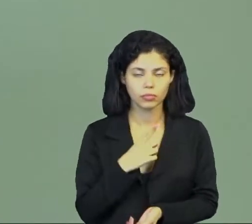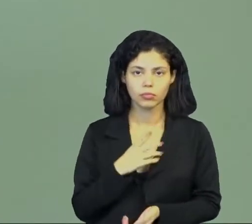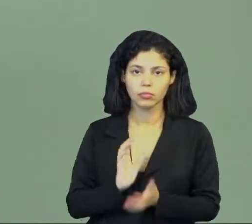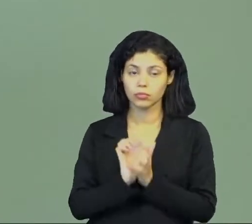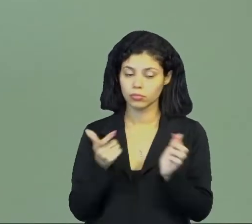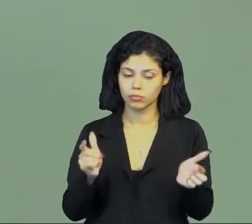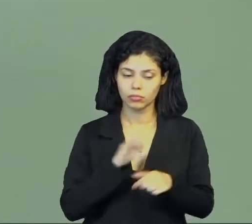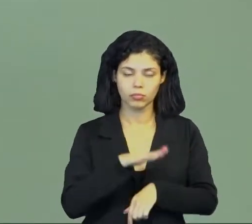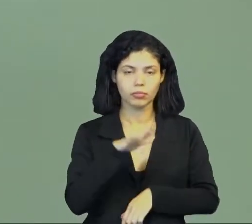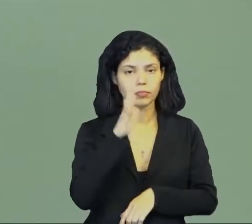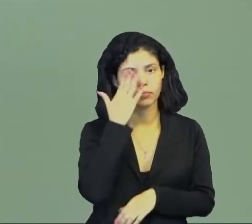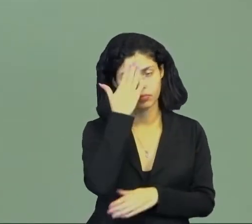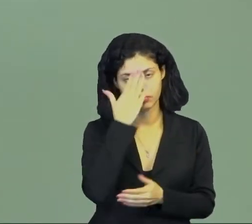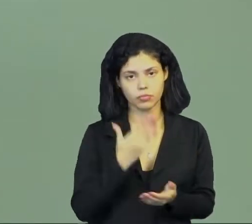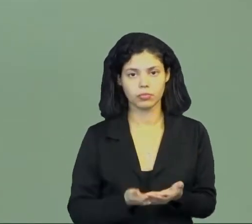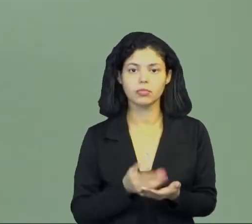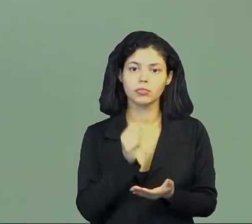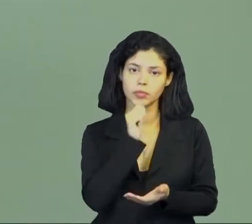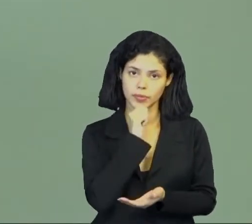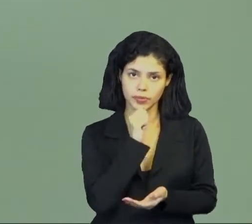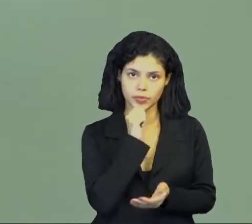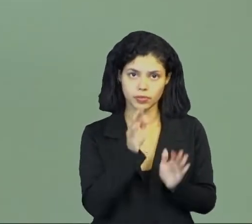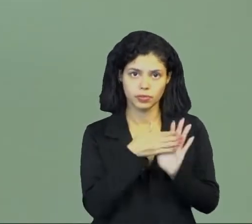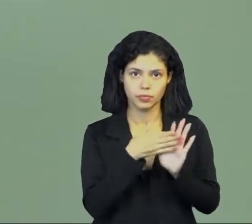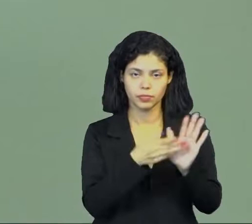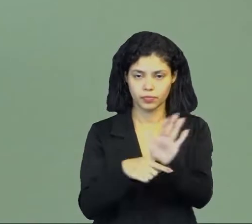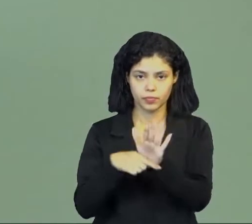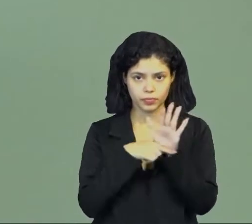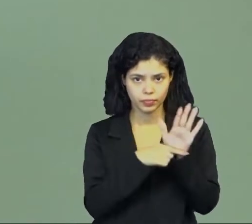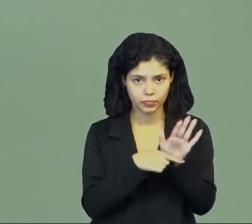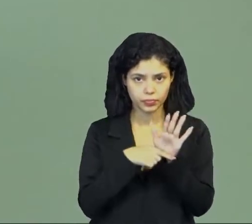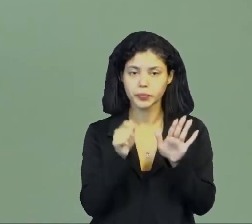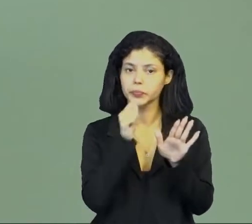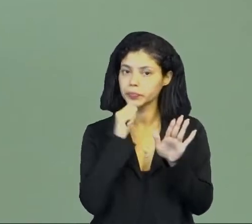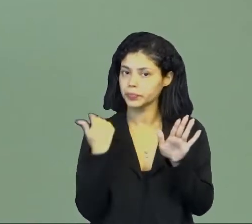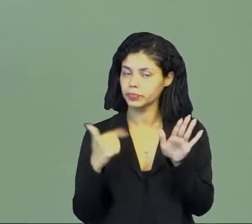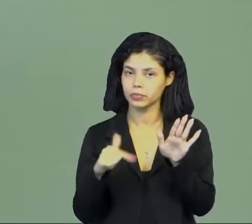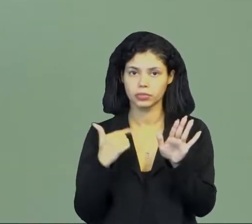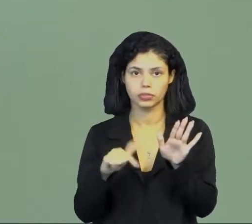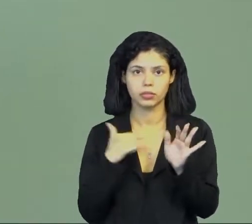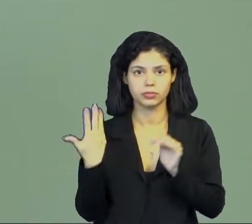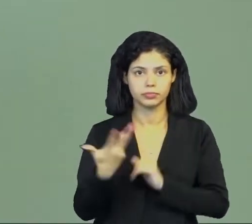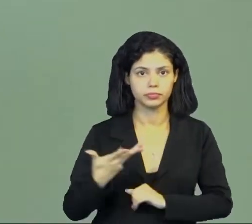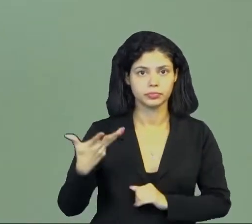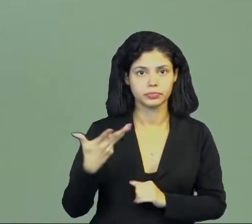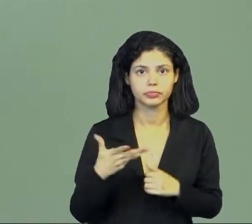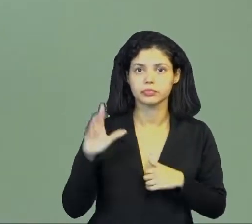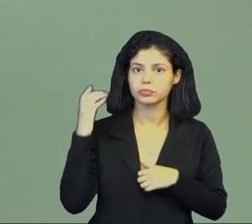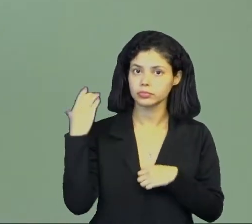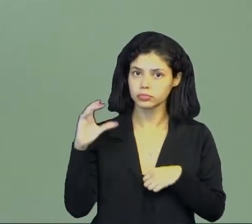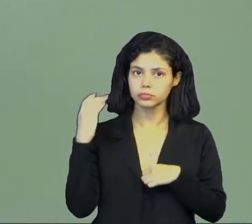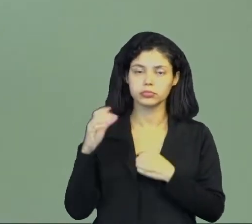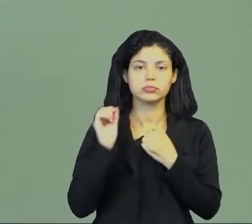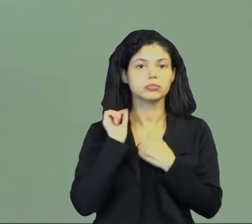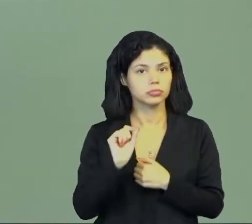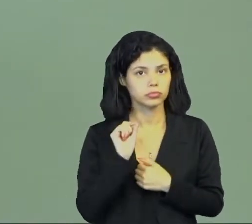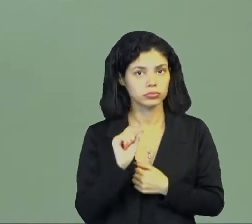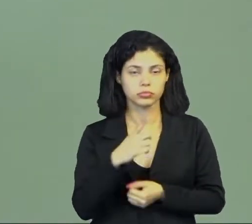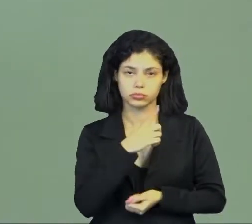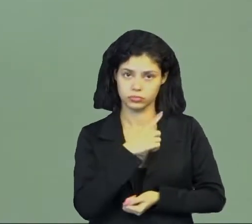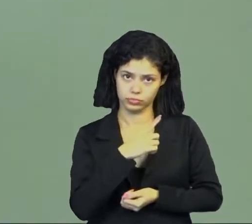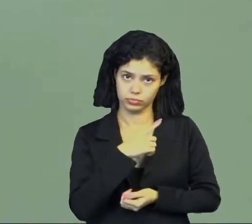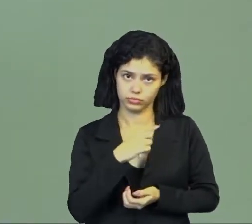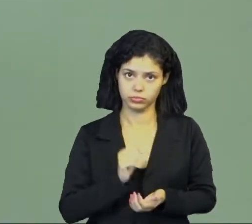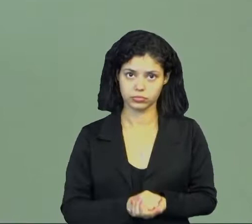das vezes, o senso comum, ele não é provado, ele não tem provas ou bases científicas de que ele é